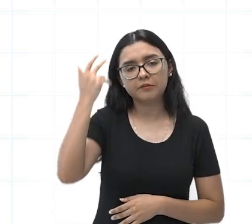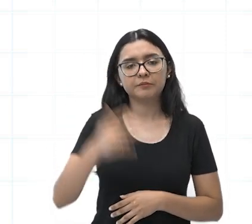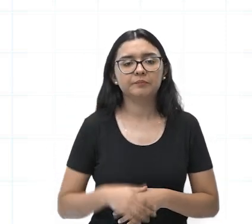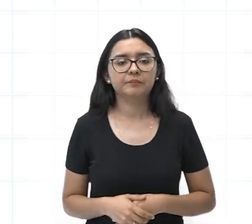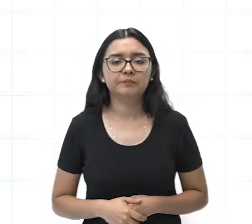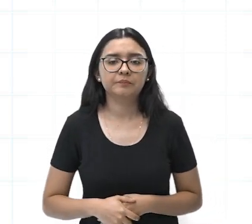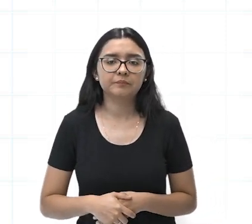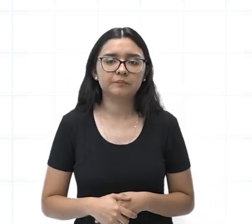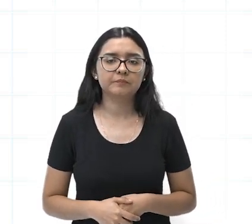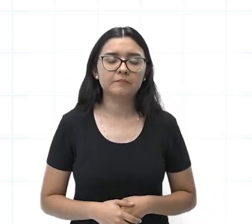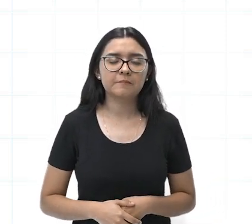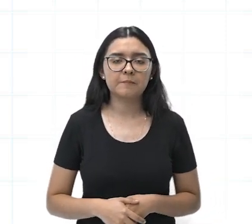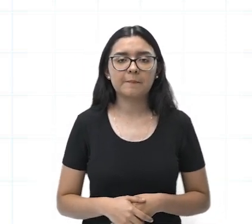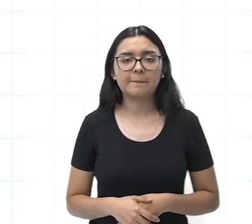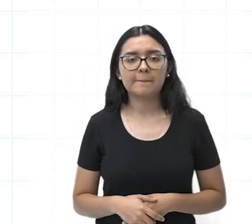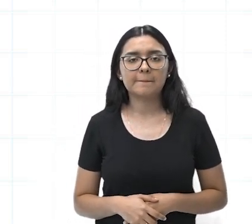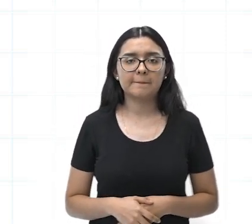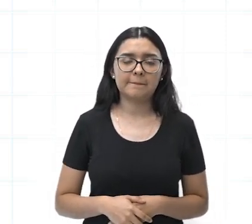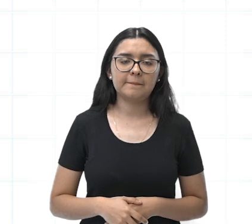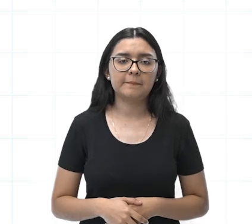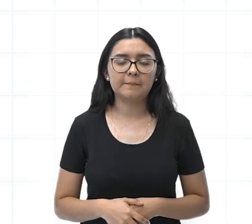com uma frequência alta, tá?